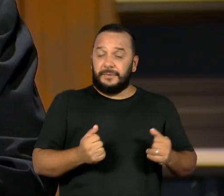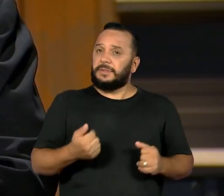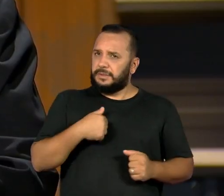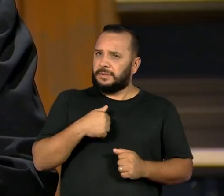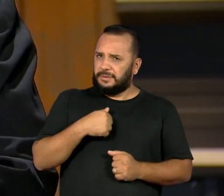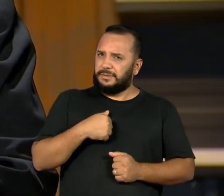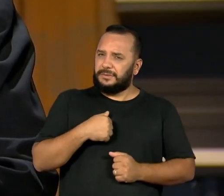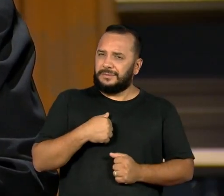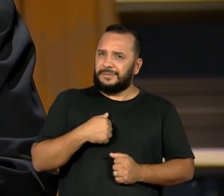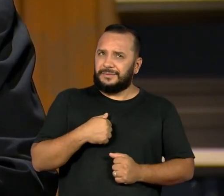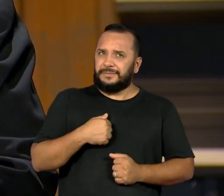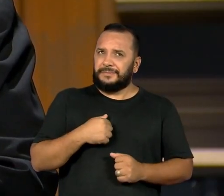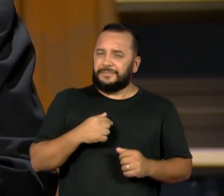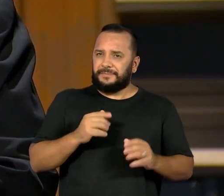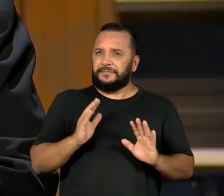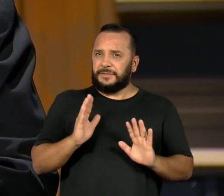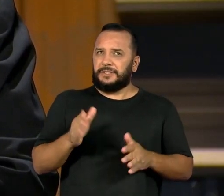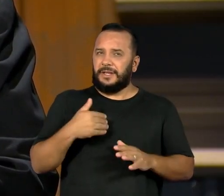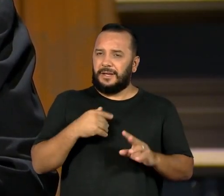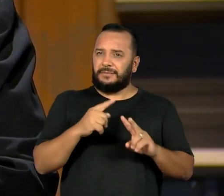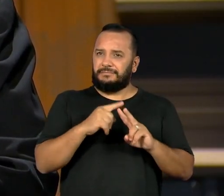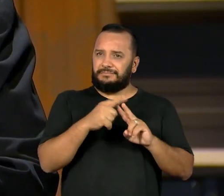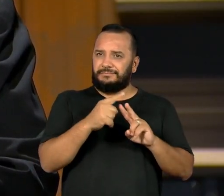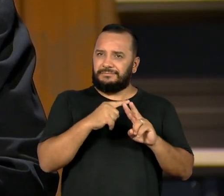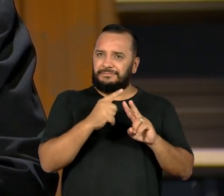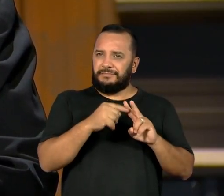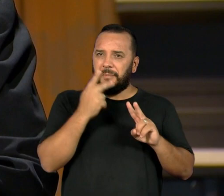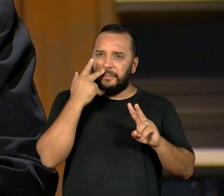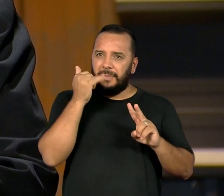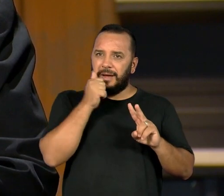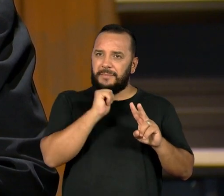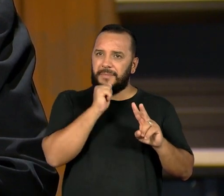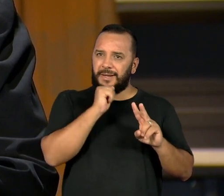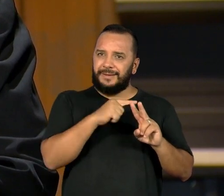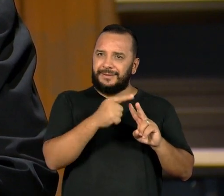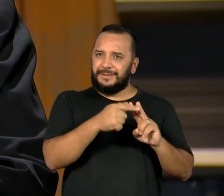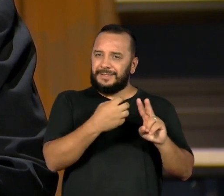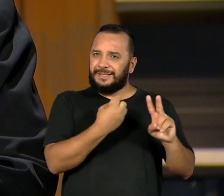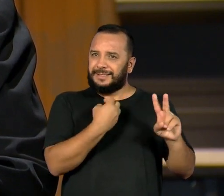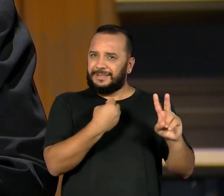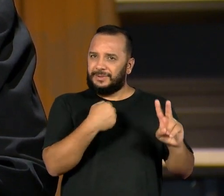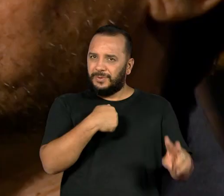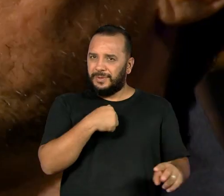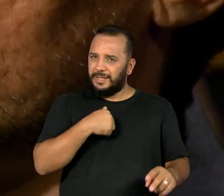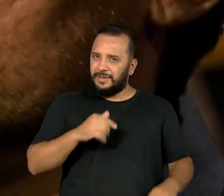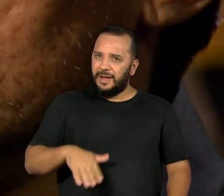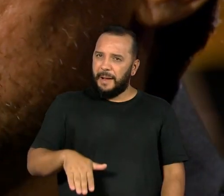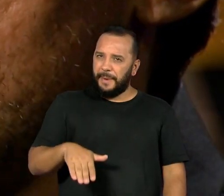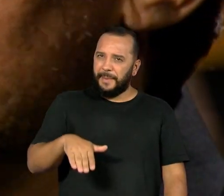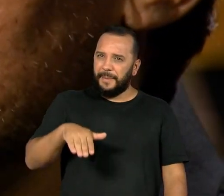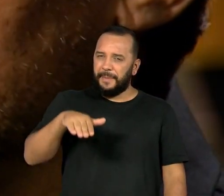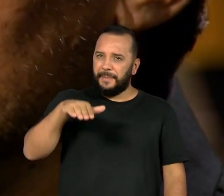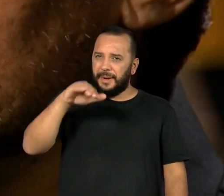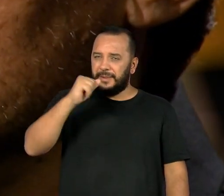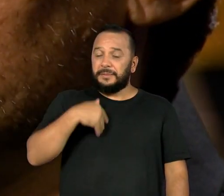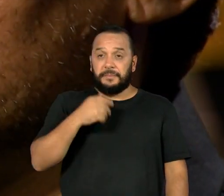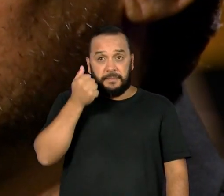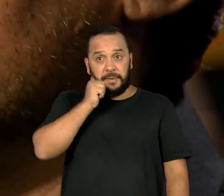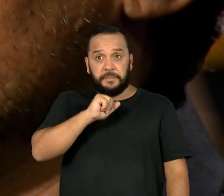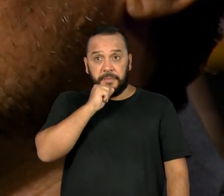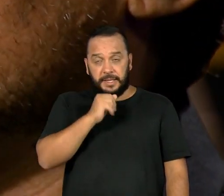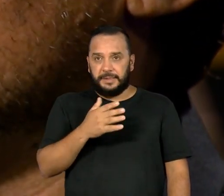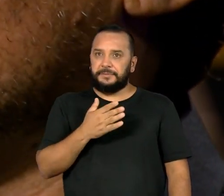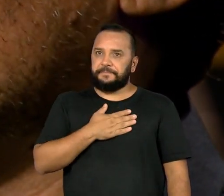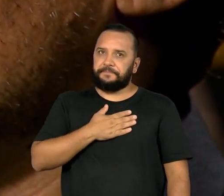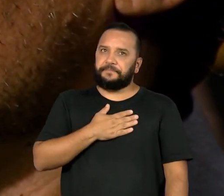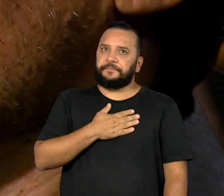infância seguem reverberando, acho que ao meu redor. Falando sobre minha mãe, por exemplo, ela